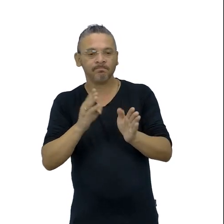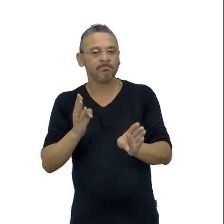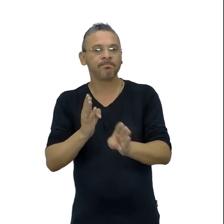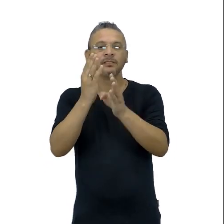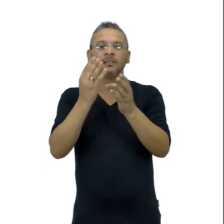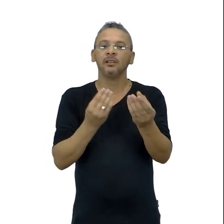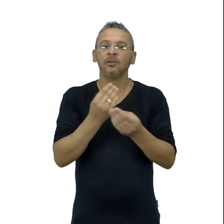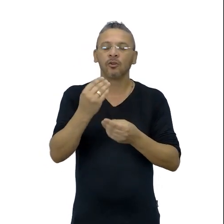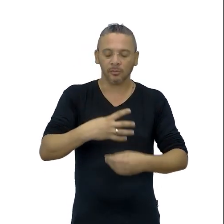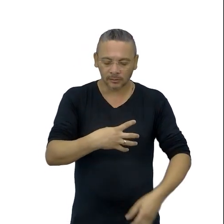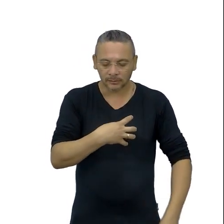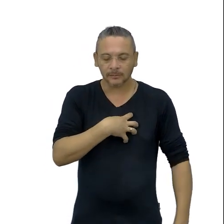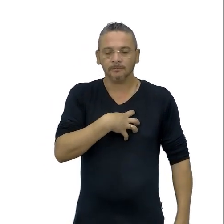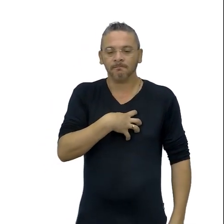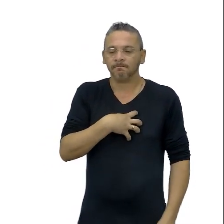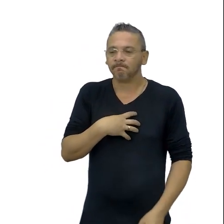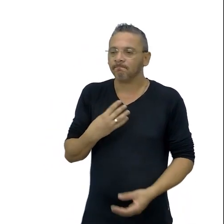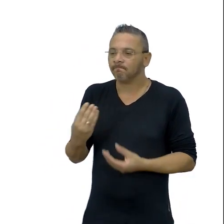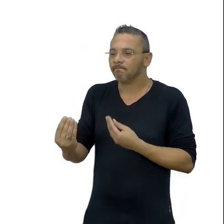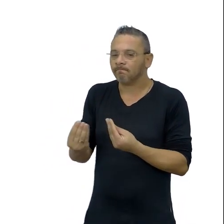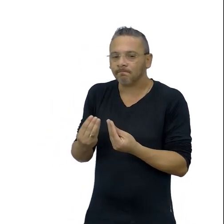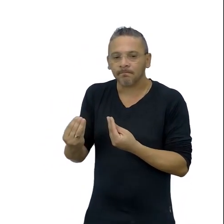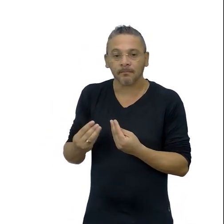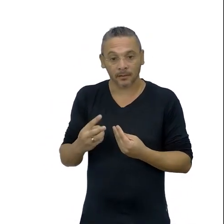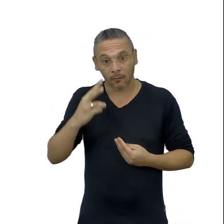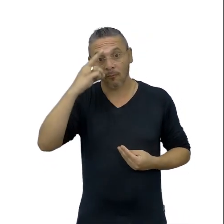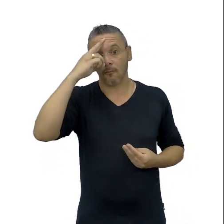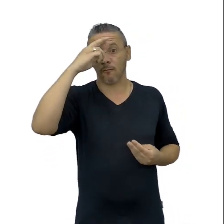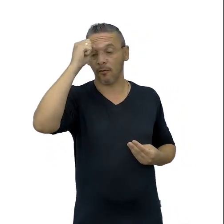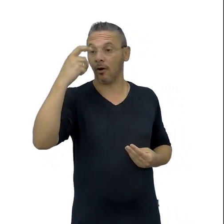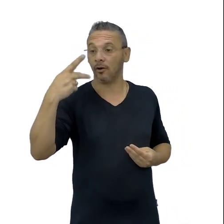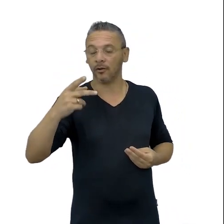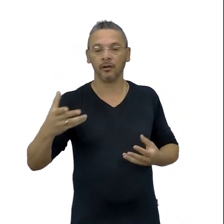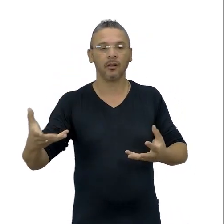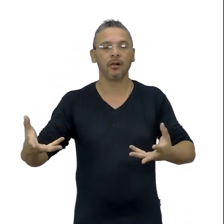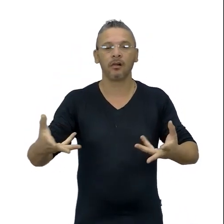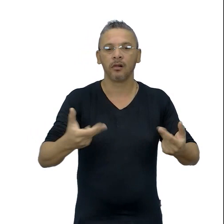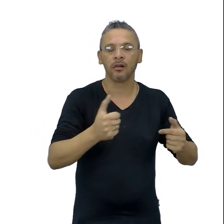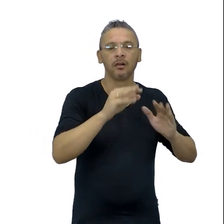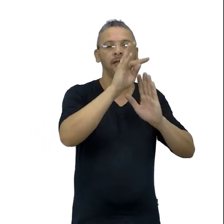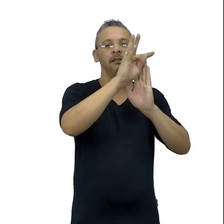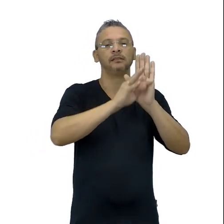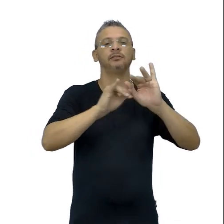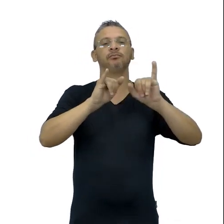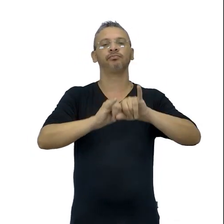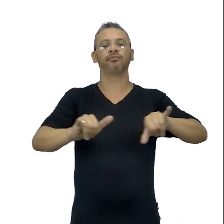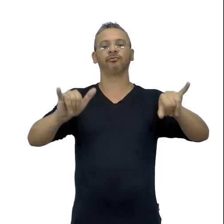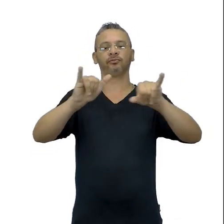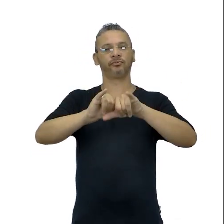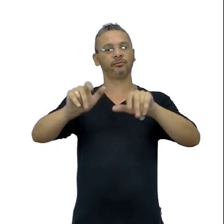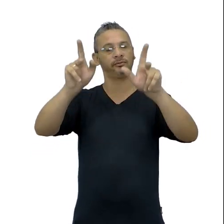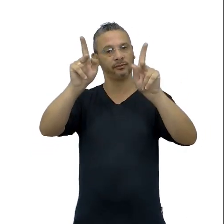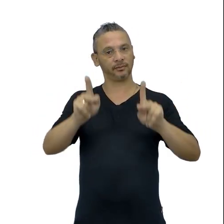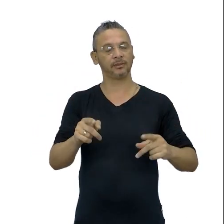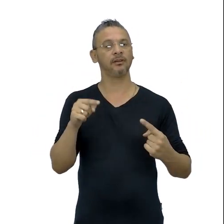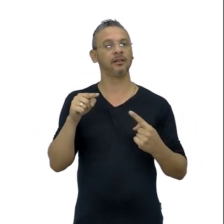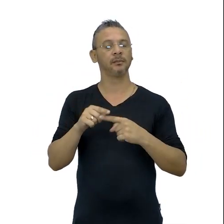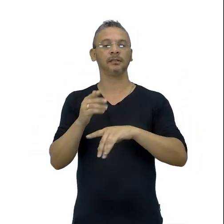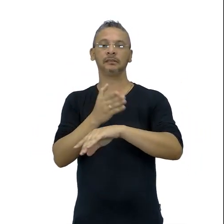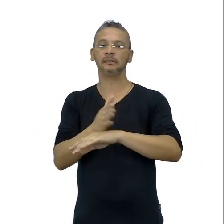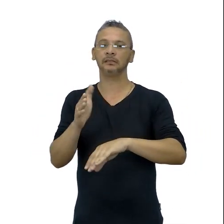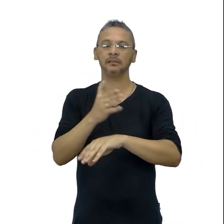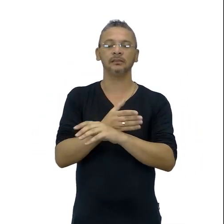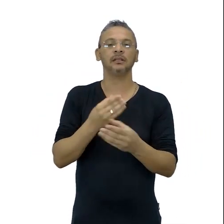efeitos de sentido que fortalecem a persuasão dos textos publicitários, considerando práticas